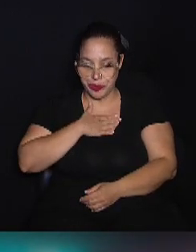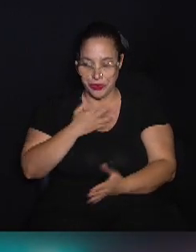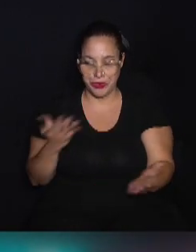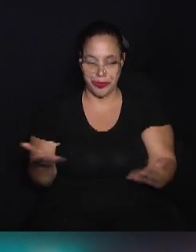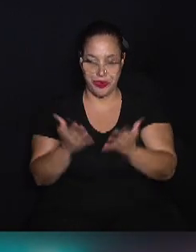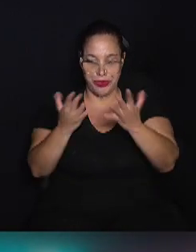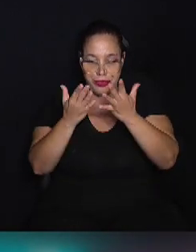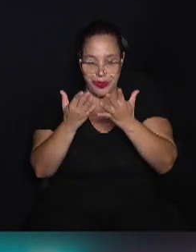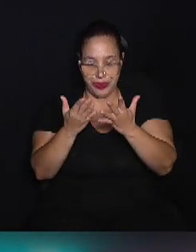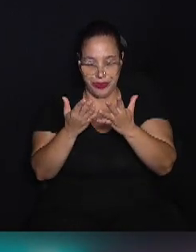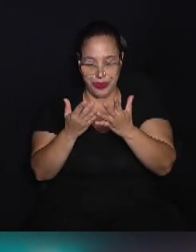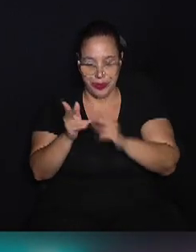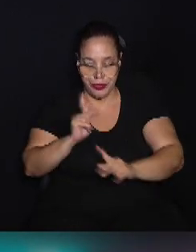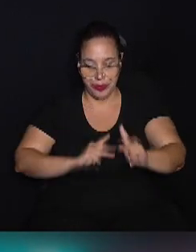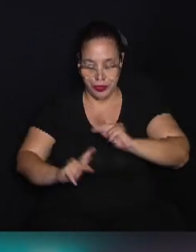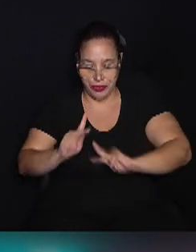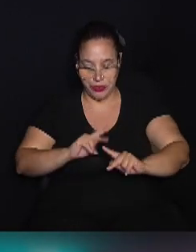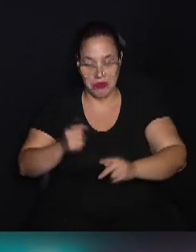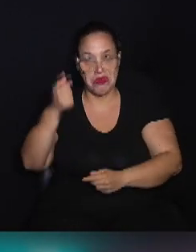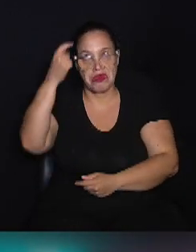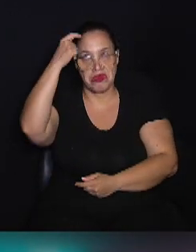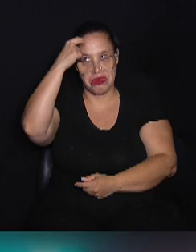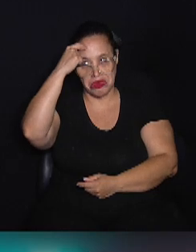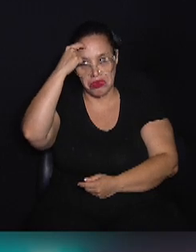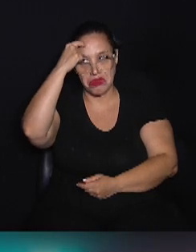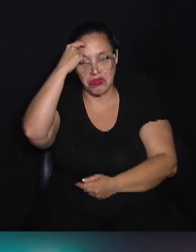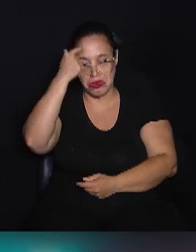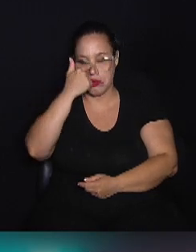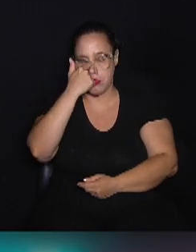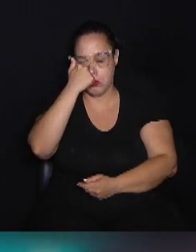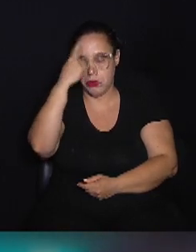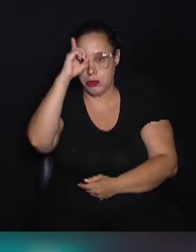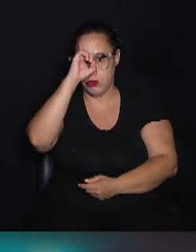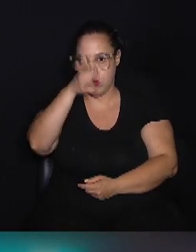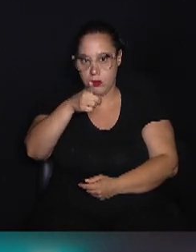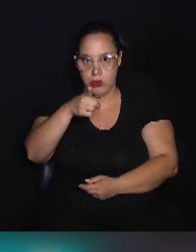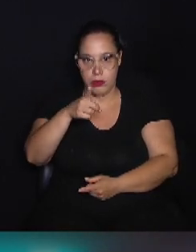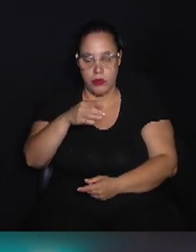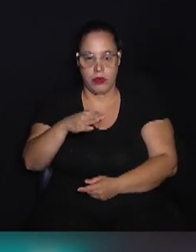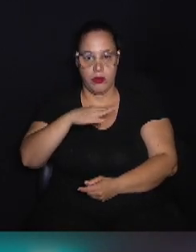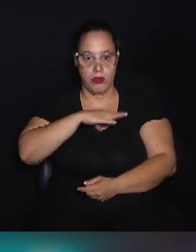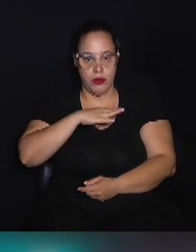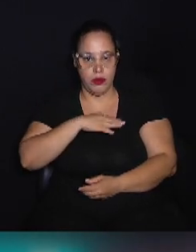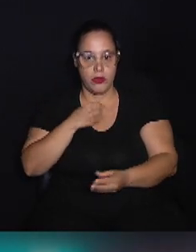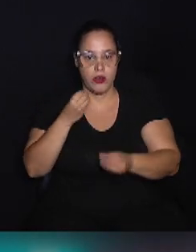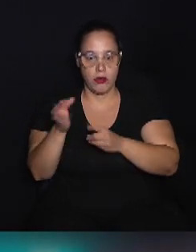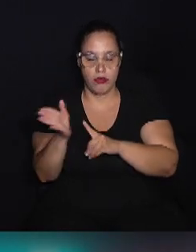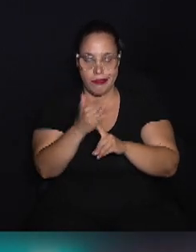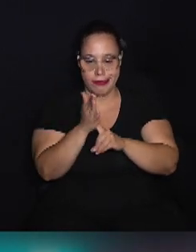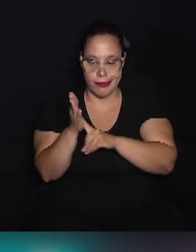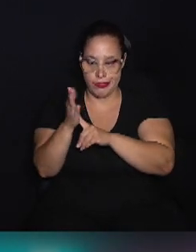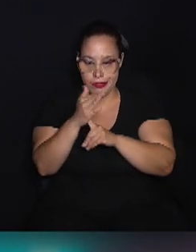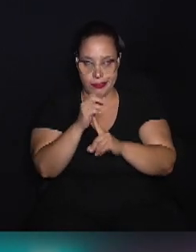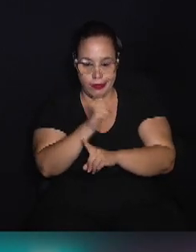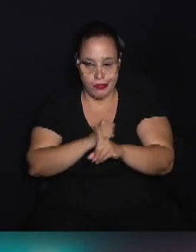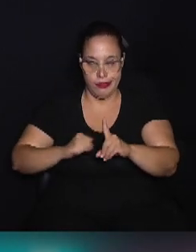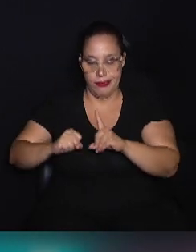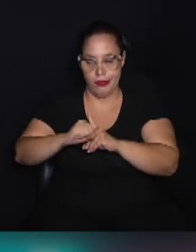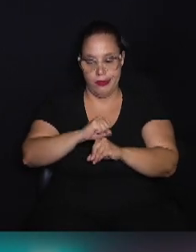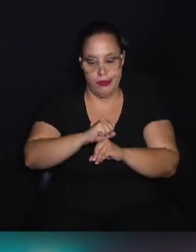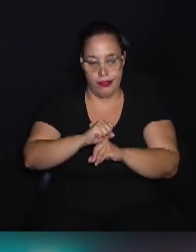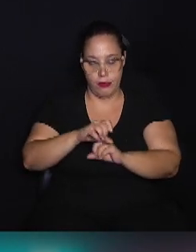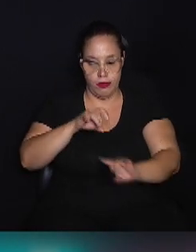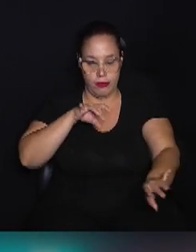a Participação Popular consciente nas tomadas de decisões da cidade com tecnologias sociais e